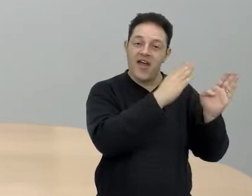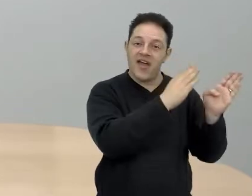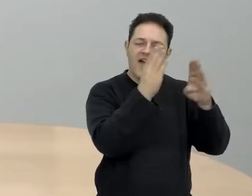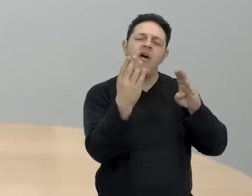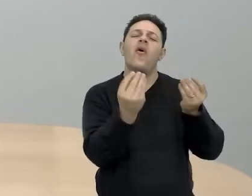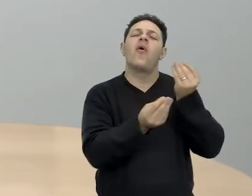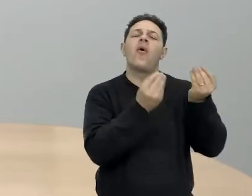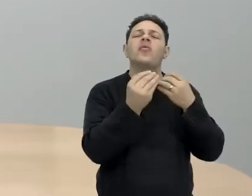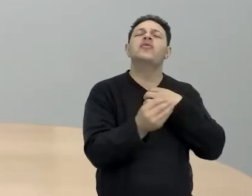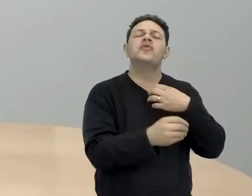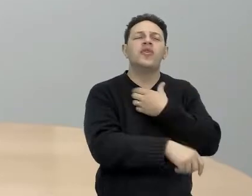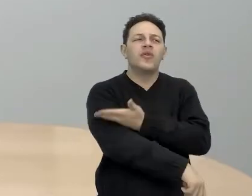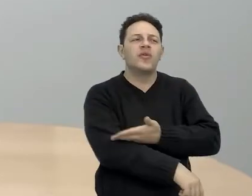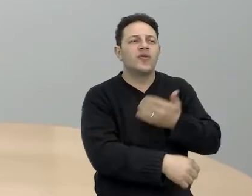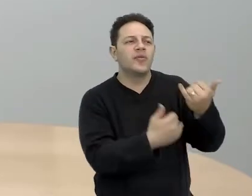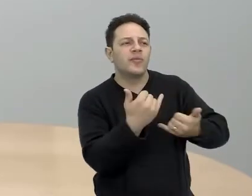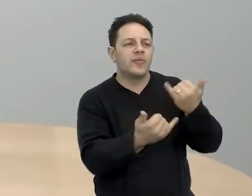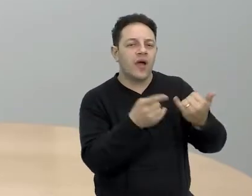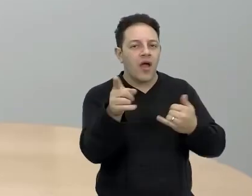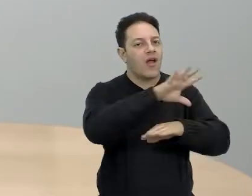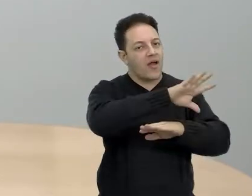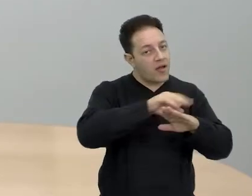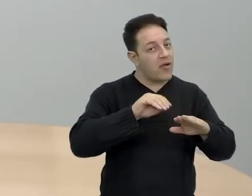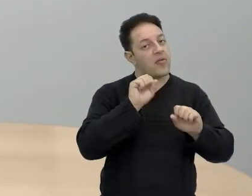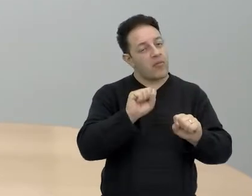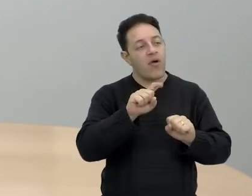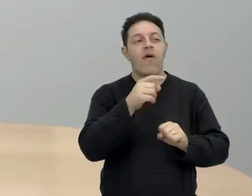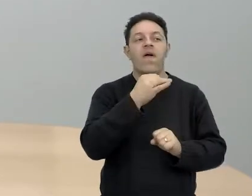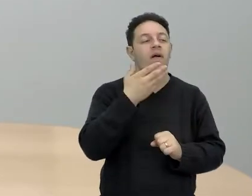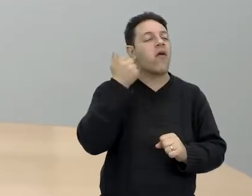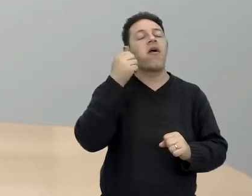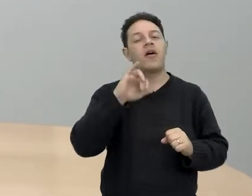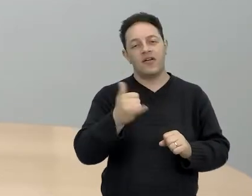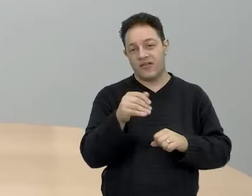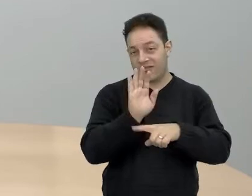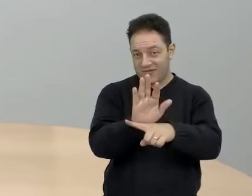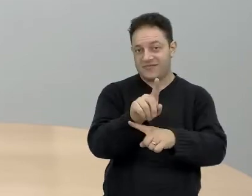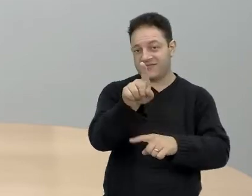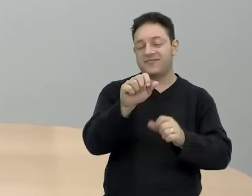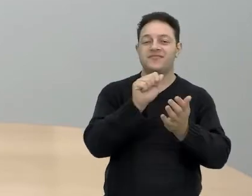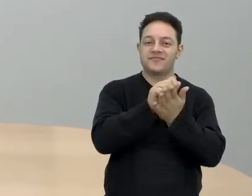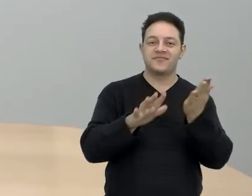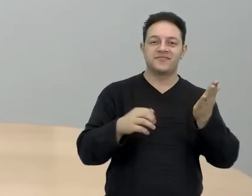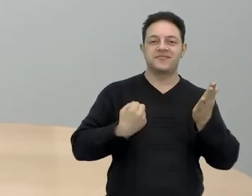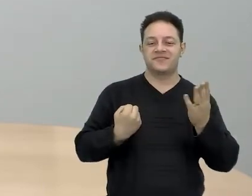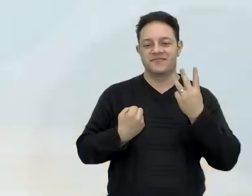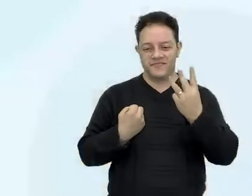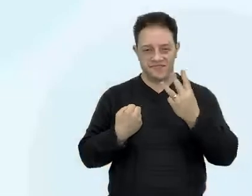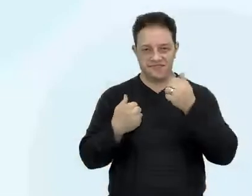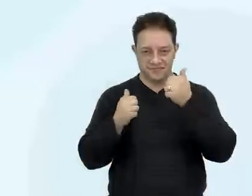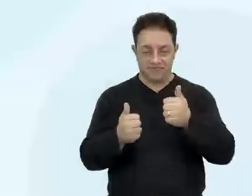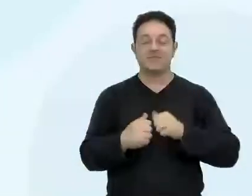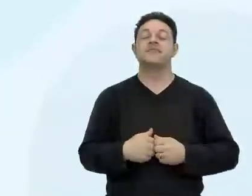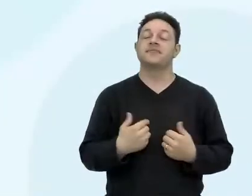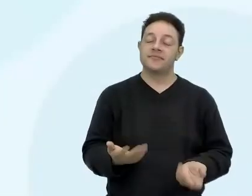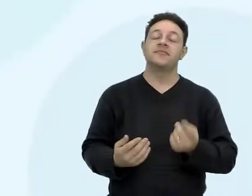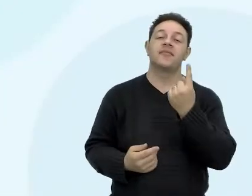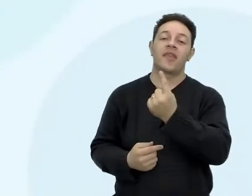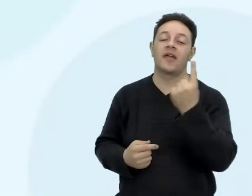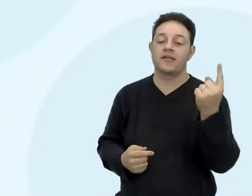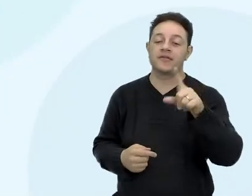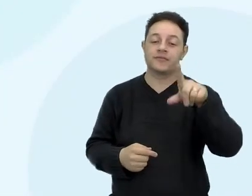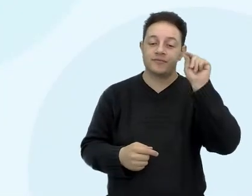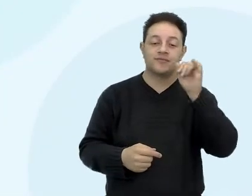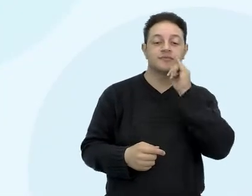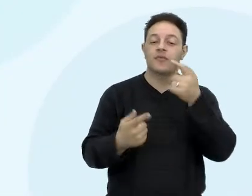que eles jogaram, como que eles fizeram aí a atividade 3. E aí, cada um escolha algo que